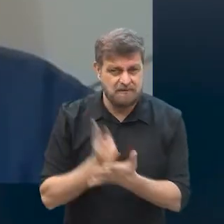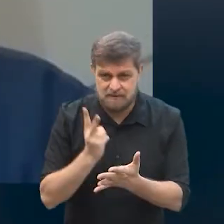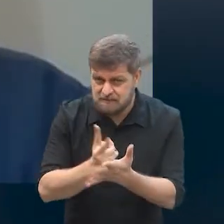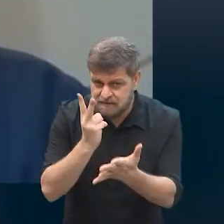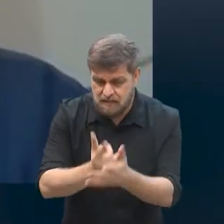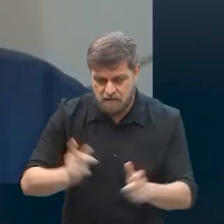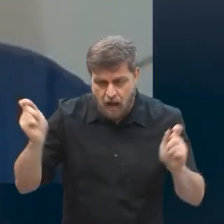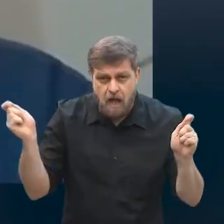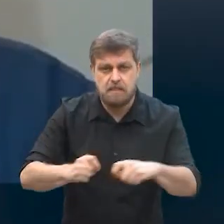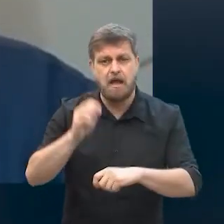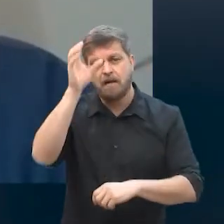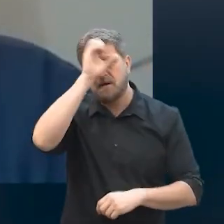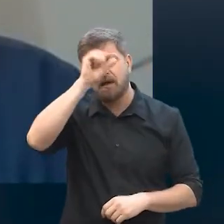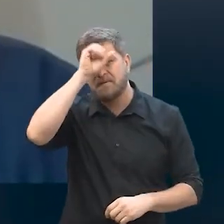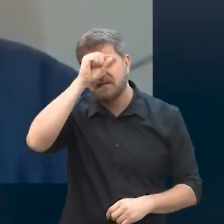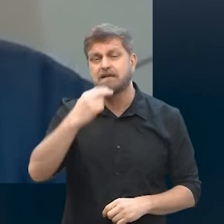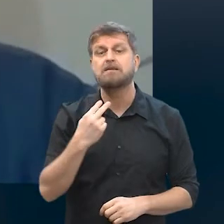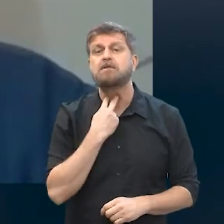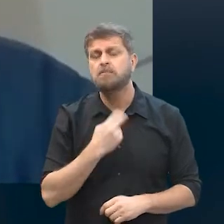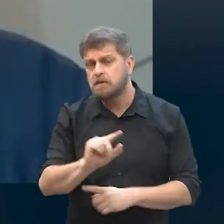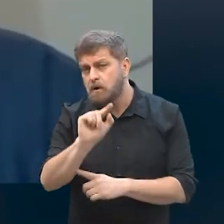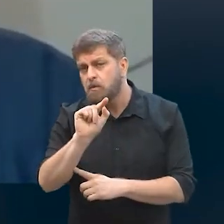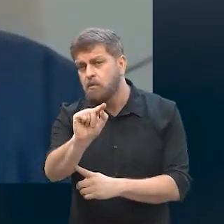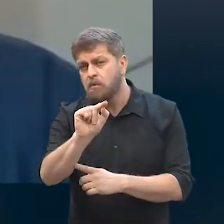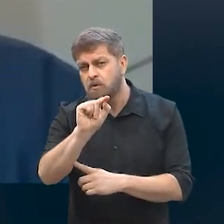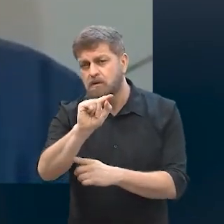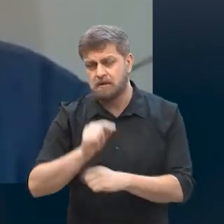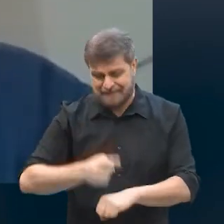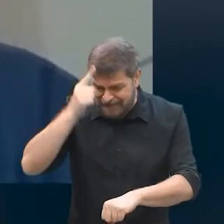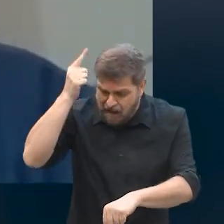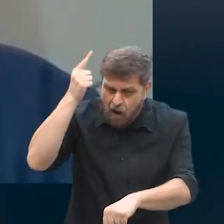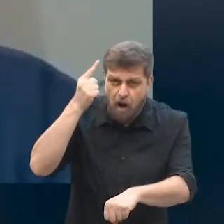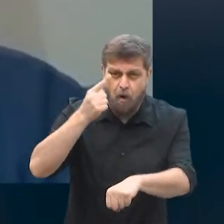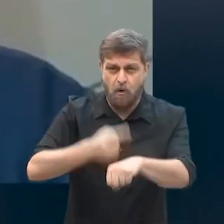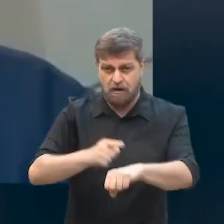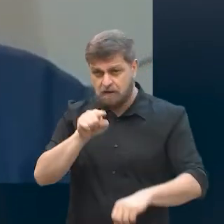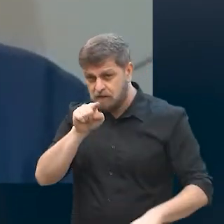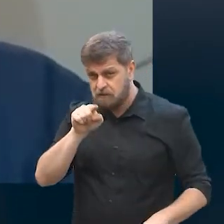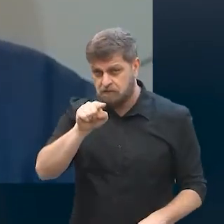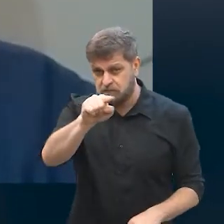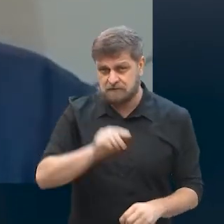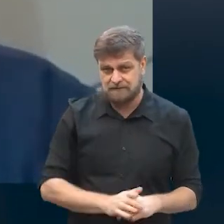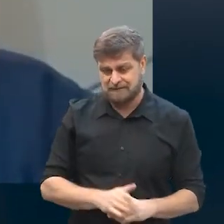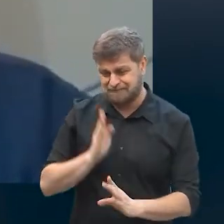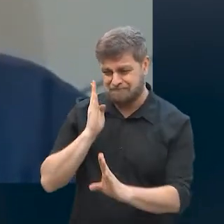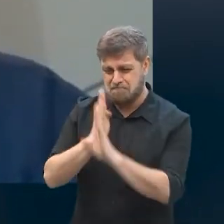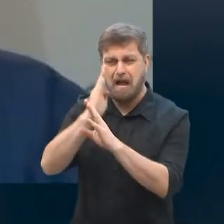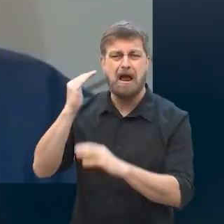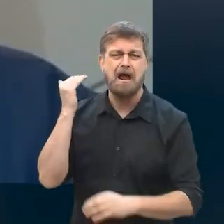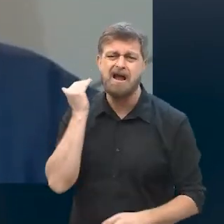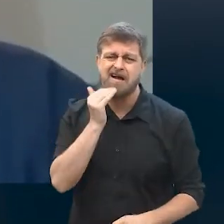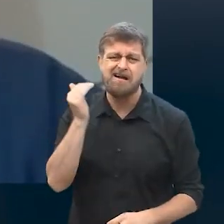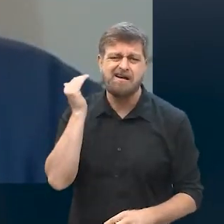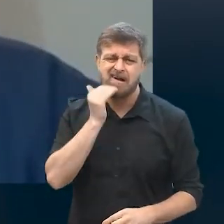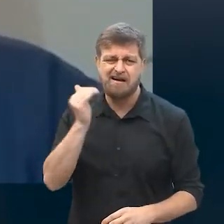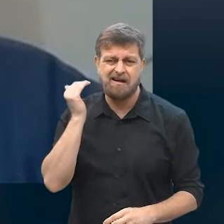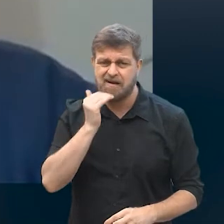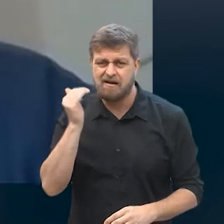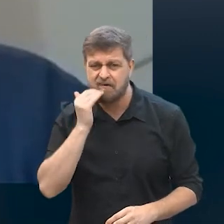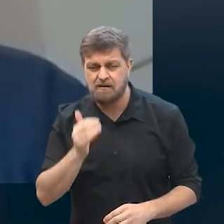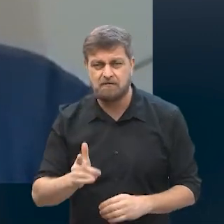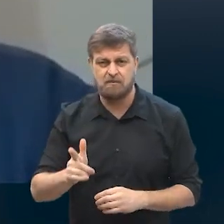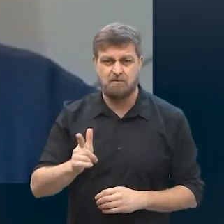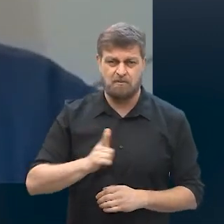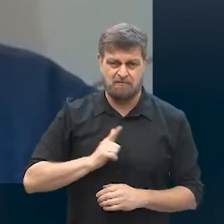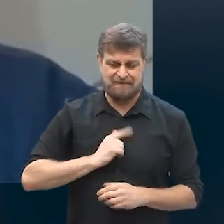a gente está aprendendo. O que não pode é, a partir do momento que você descobre uma falha ou